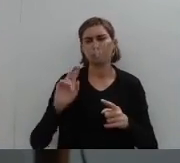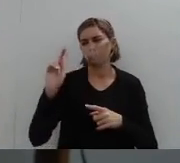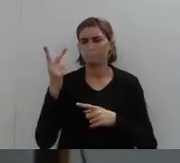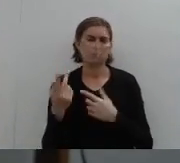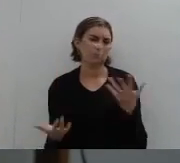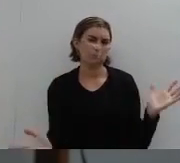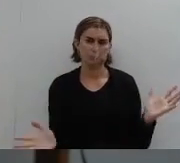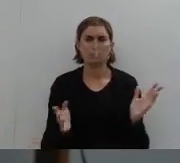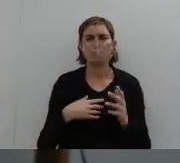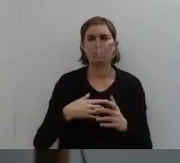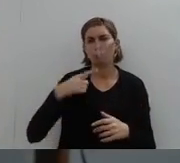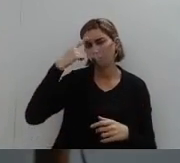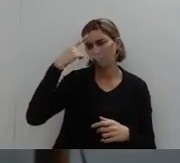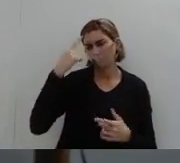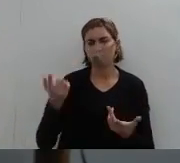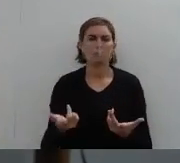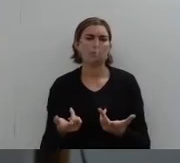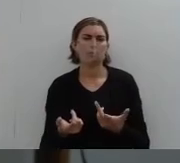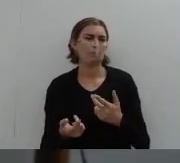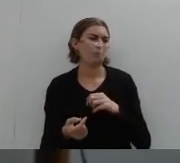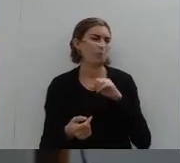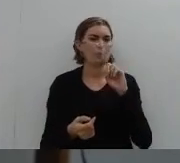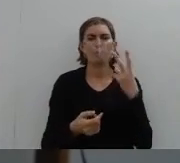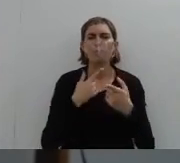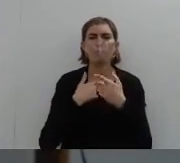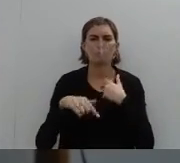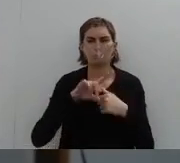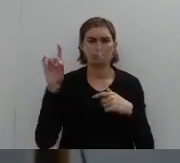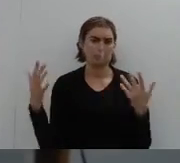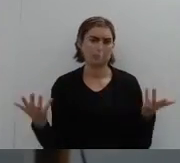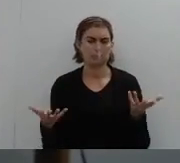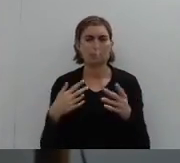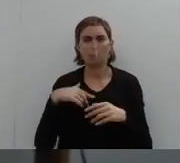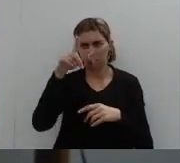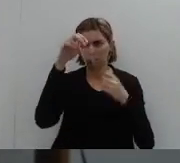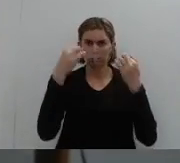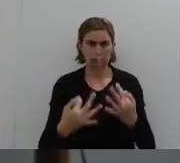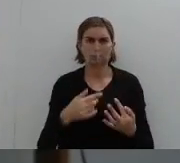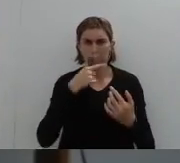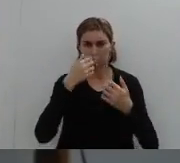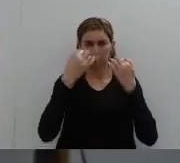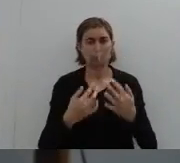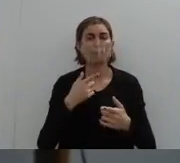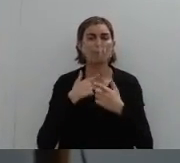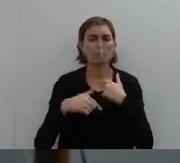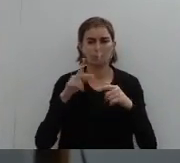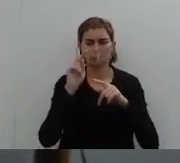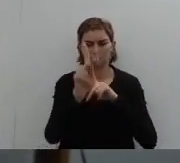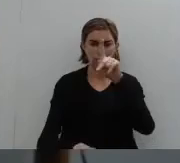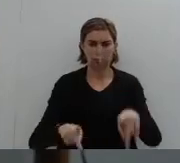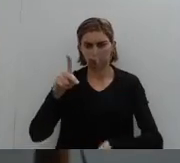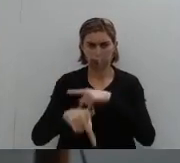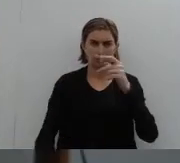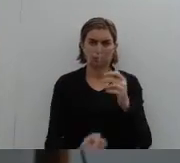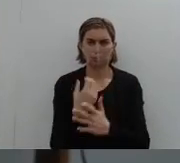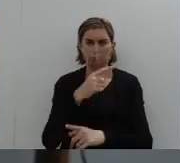homossexualidade não tem nada a ver com razão, nem tem nada a ver com a vontade divina. Tem a ver com a vontade das pessoas de criar